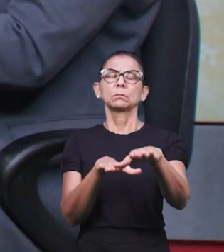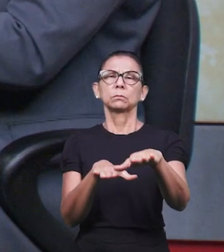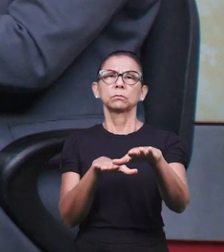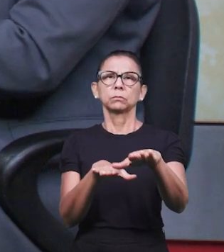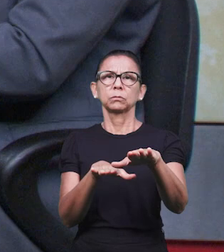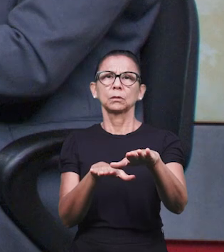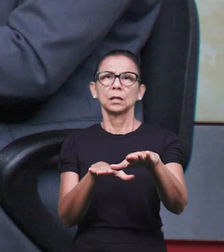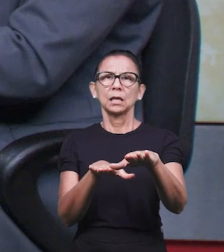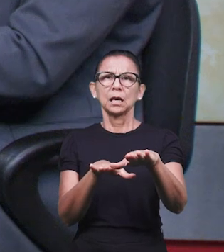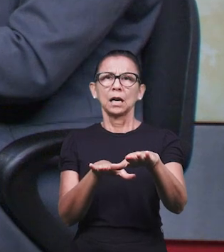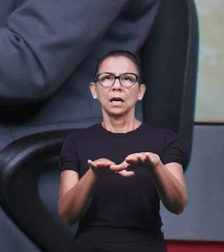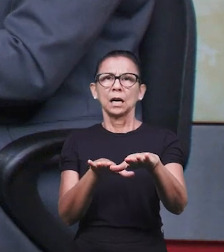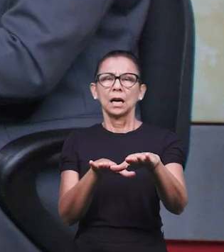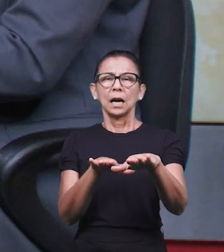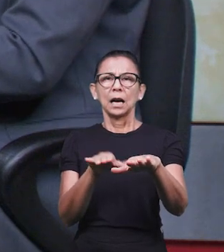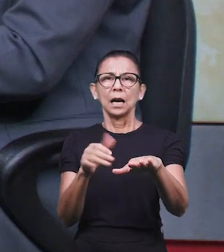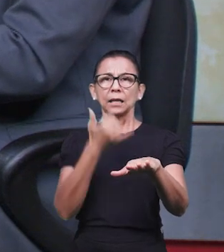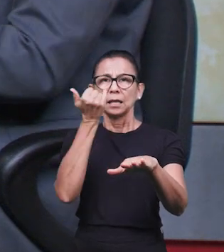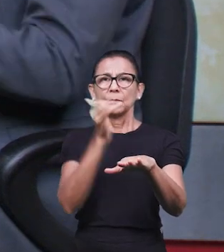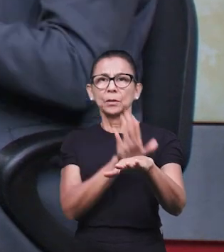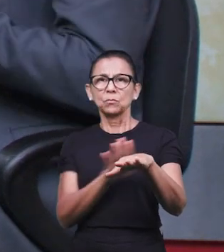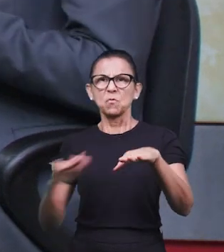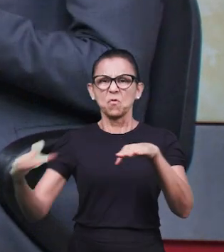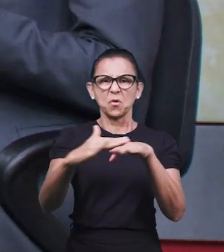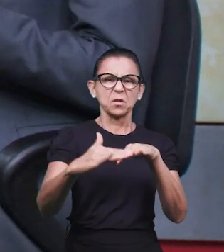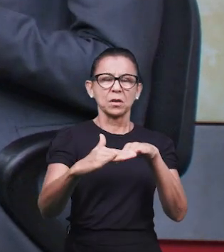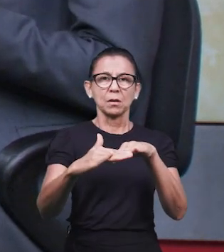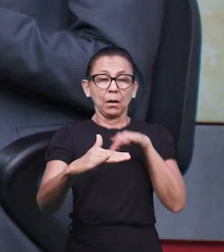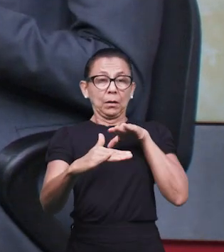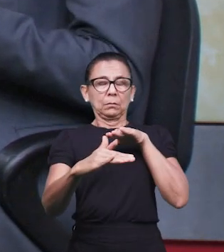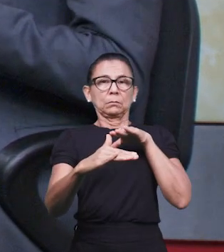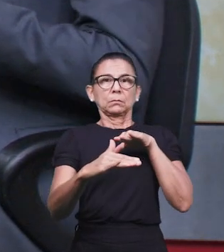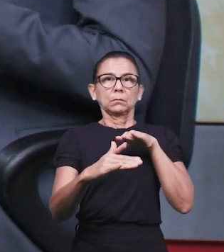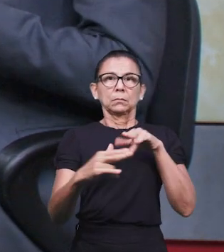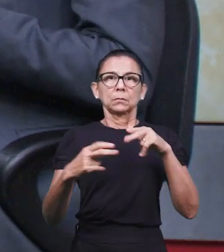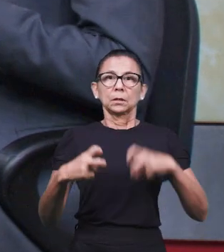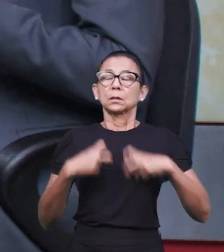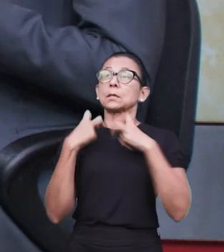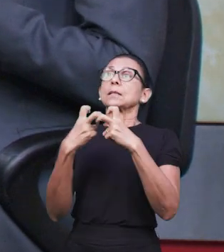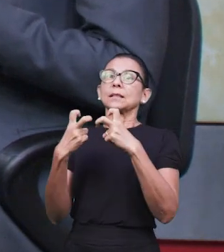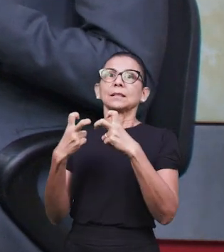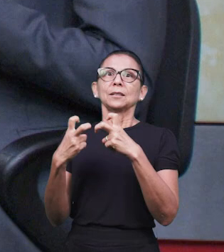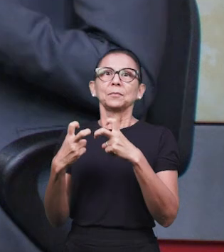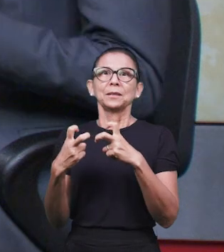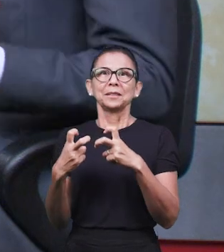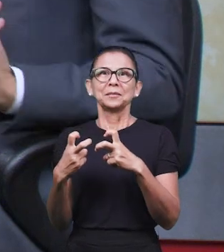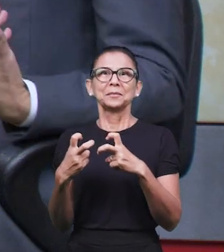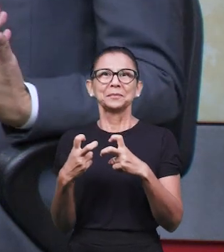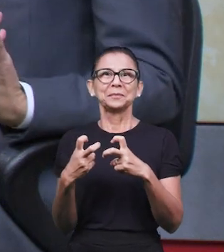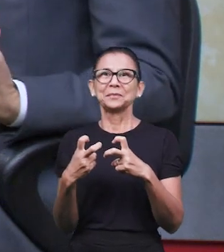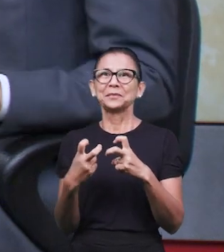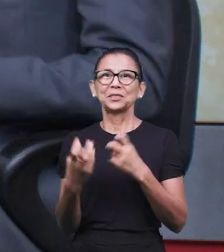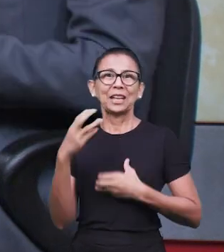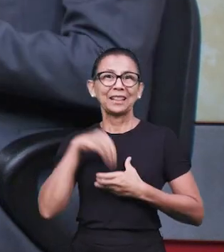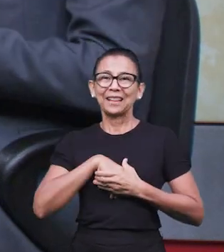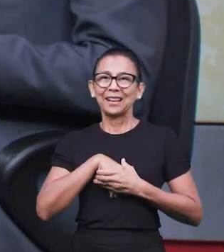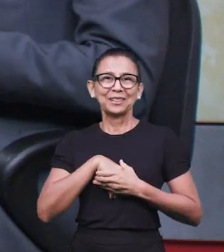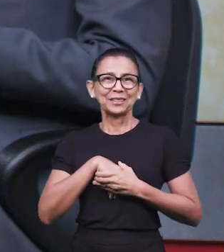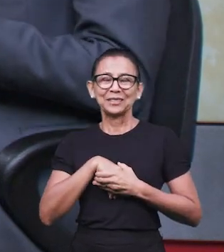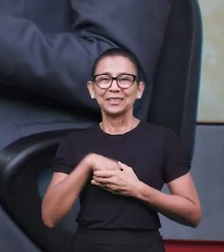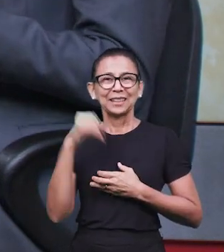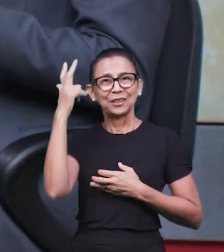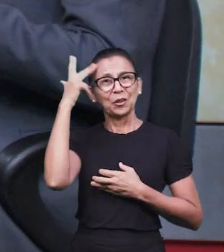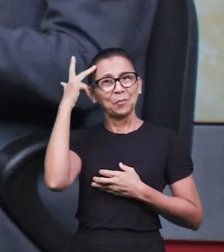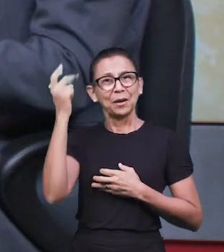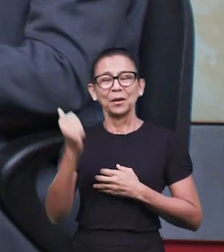na hora. É. Você não raciocina, vou clamar, porque está em você. É. Né? É um reflexo de algo que já está dentro já tá de